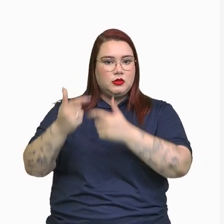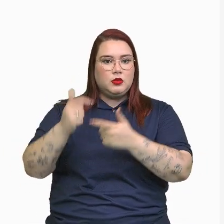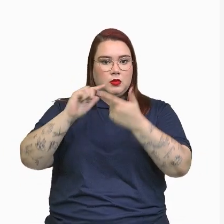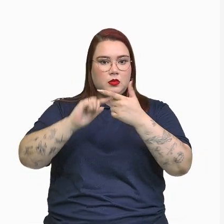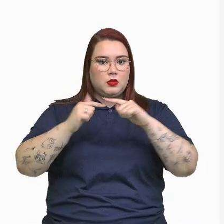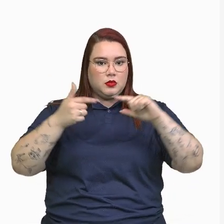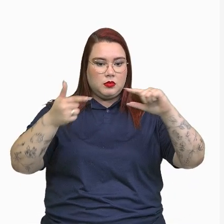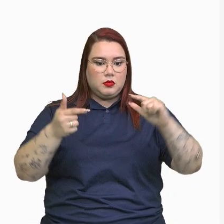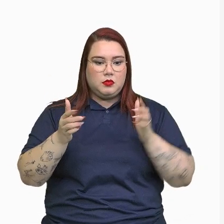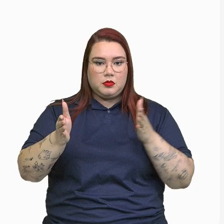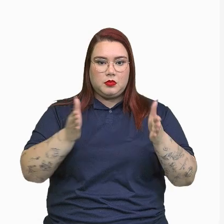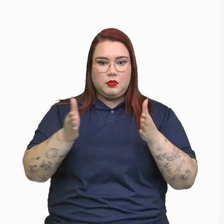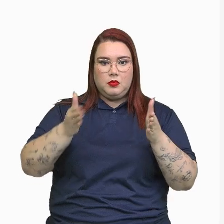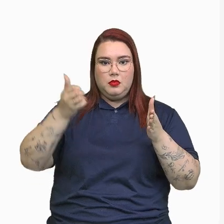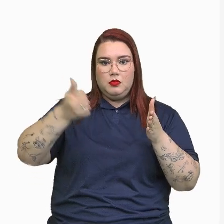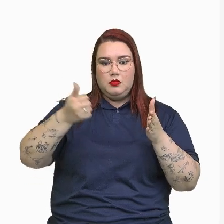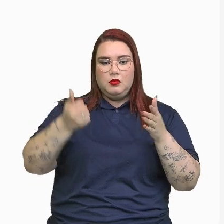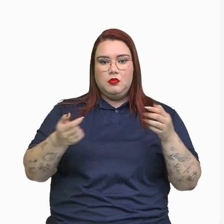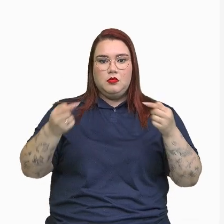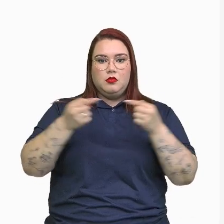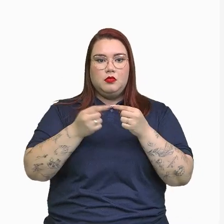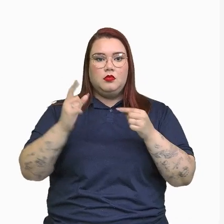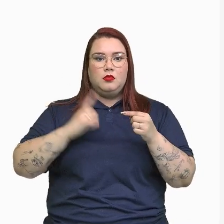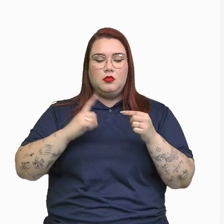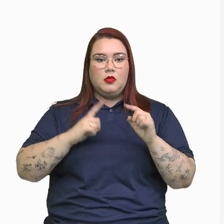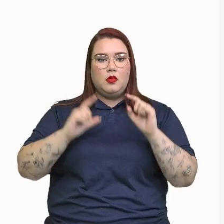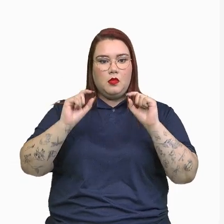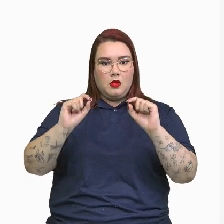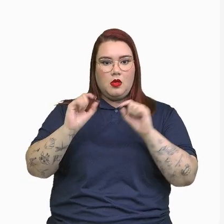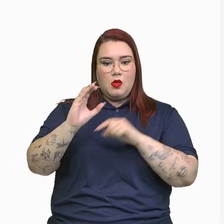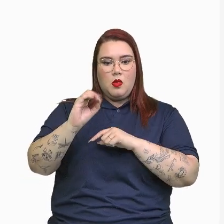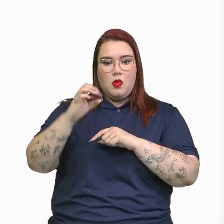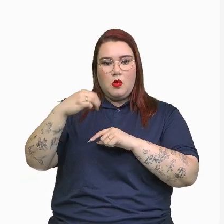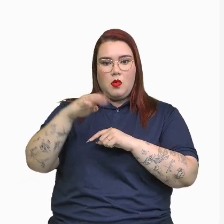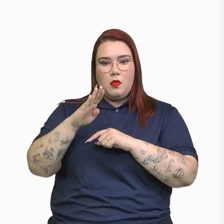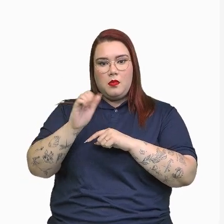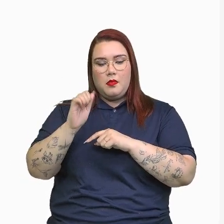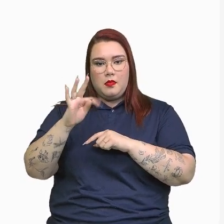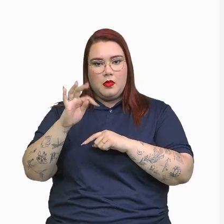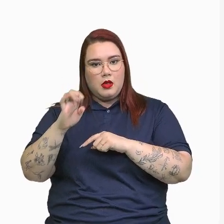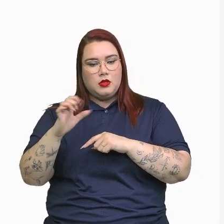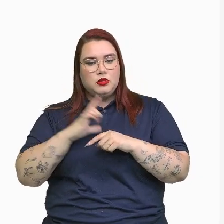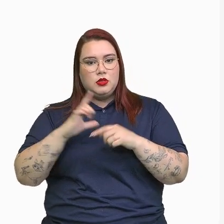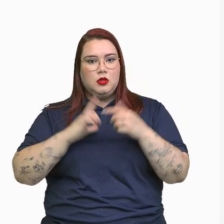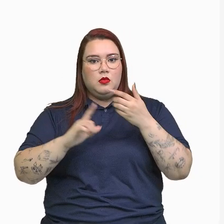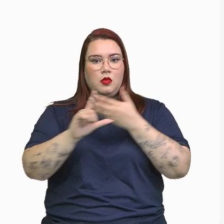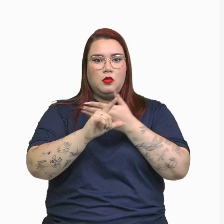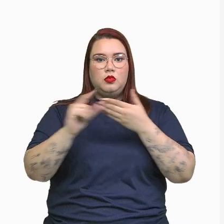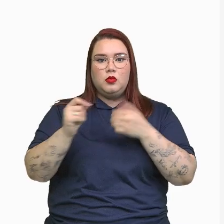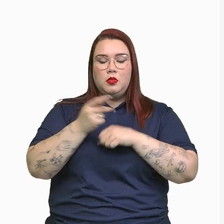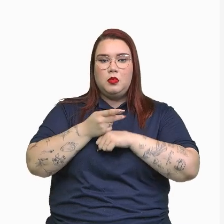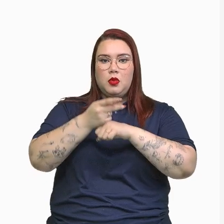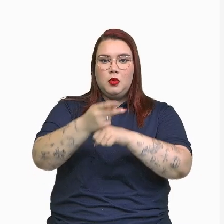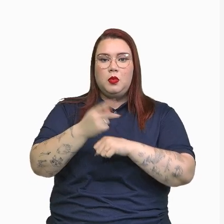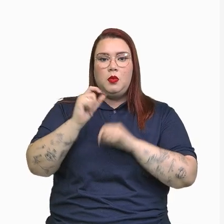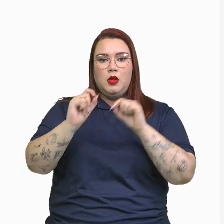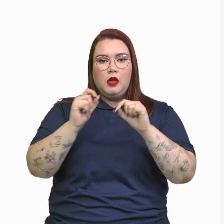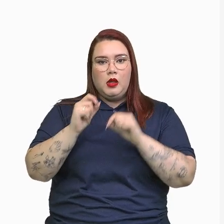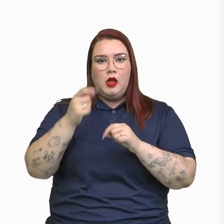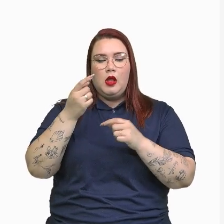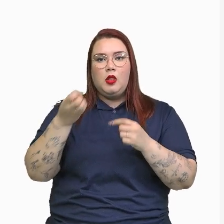primeira fase dele, nós tivemos aí uma fase de combate, em que nós tivemos autores que buscavam trazer